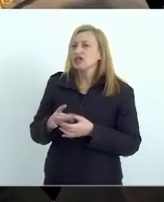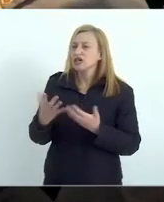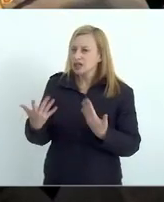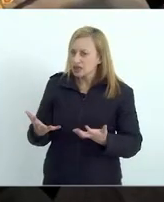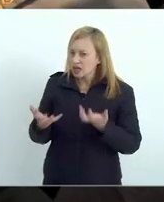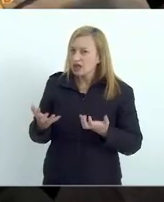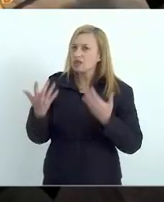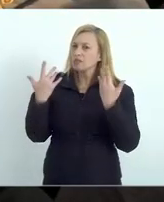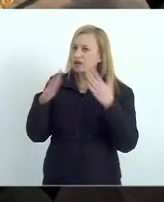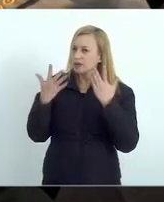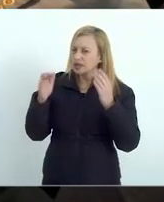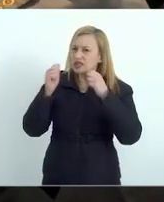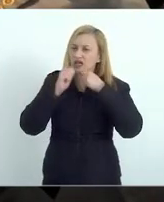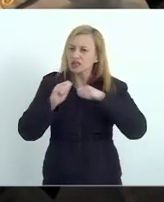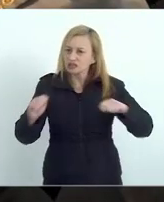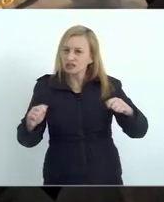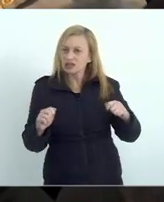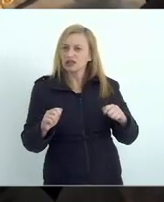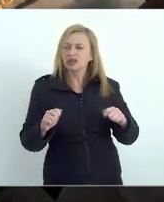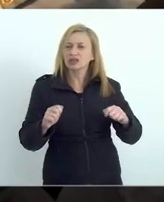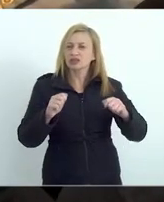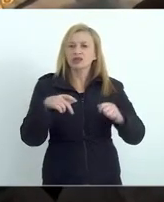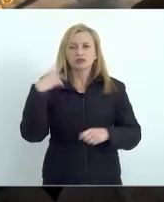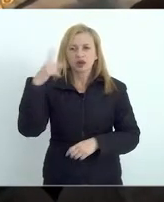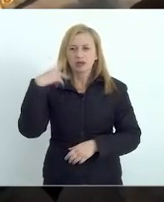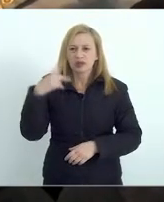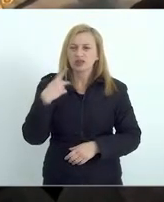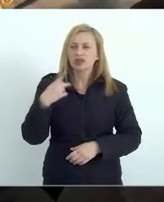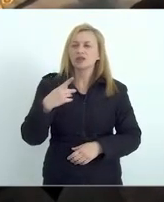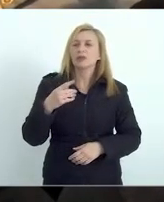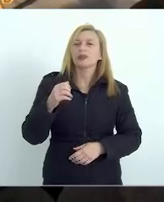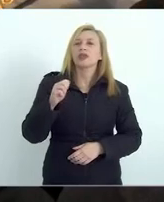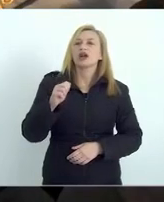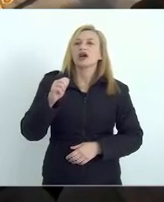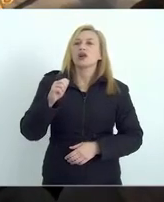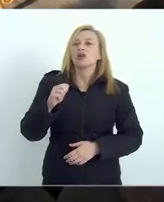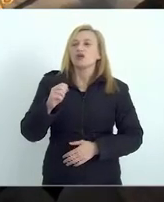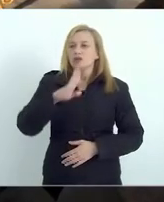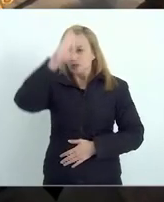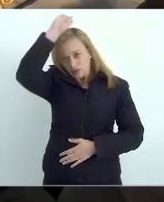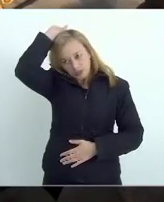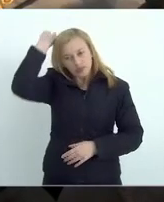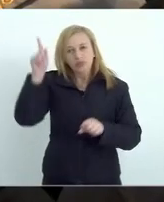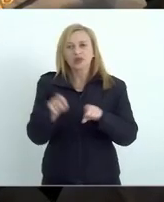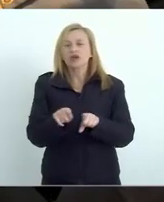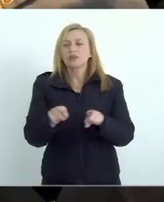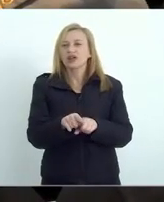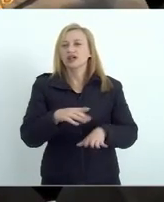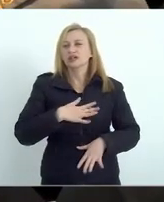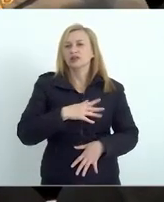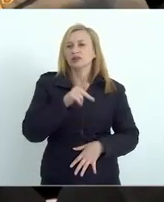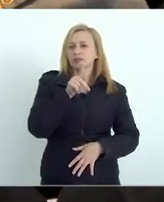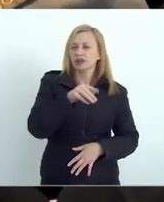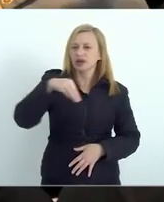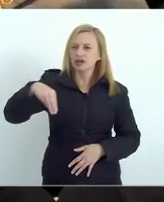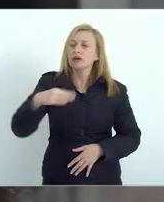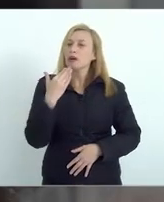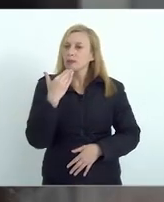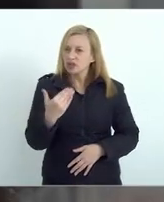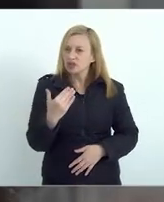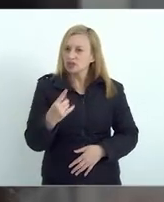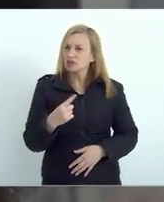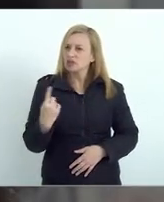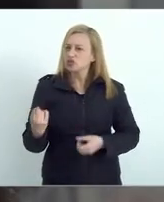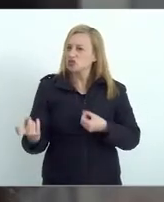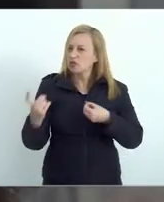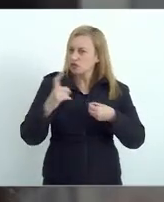elogiar aqui Assessoria parlamentar tanto dos Bombeiros quanto da PM estão sempre conosco se puder depois também pedir para gente